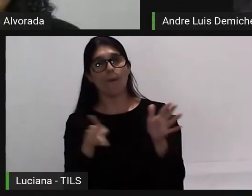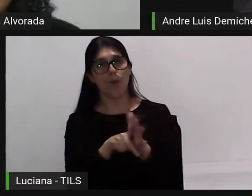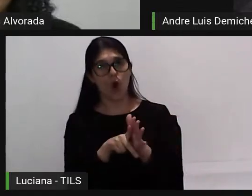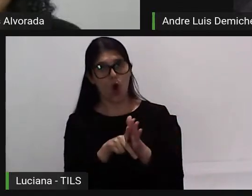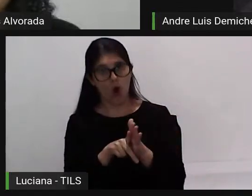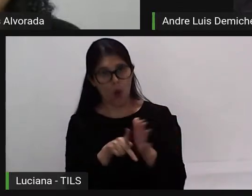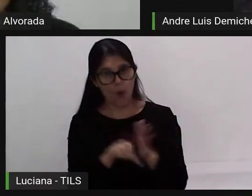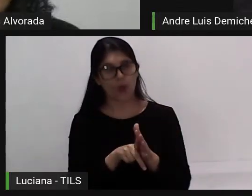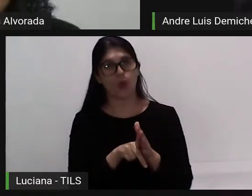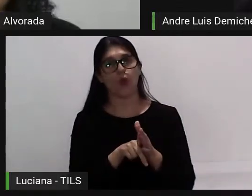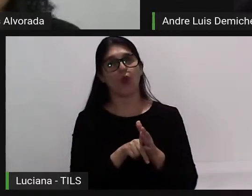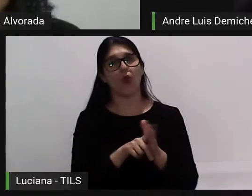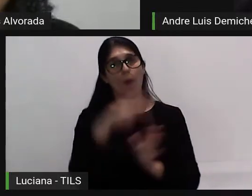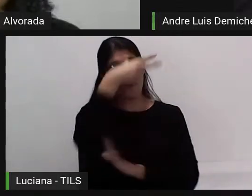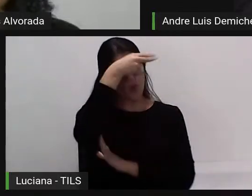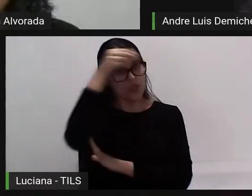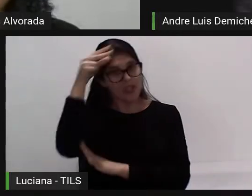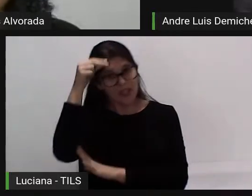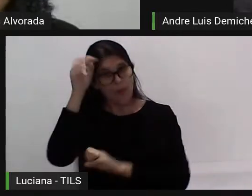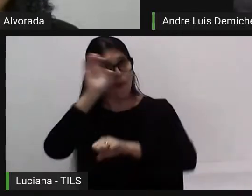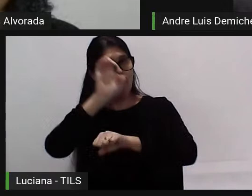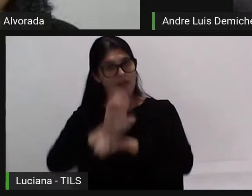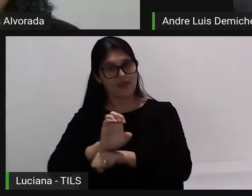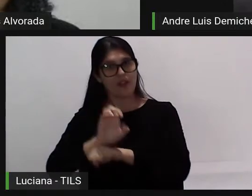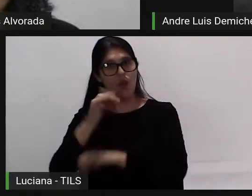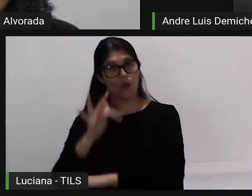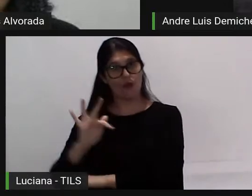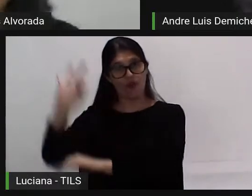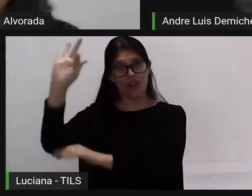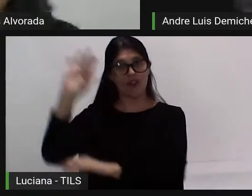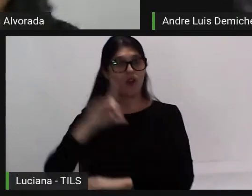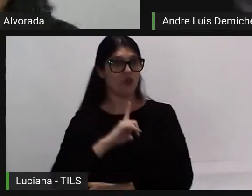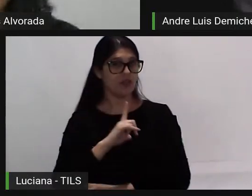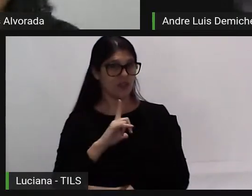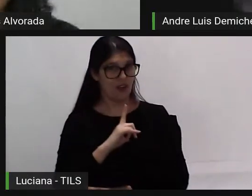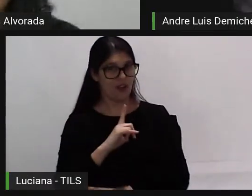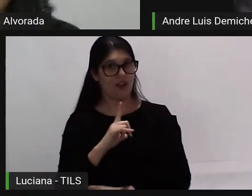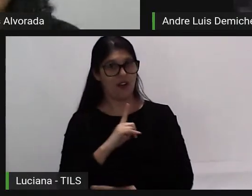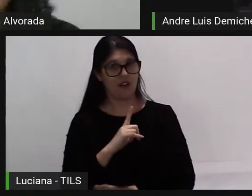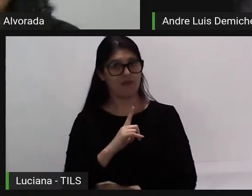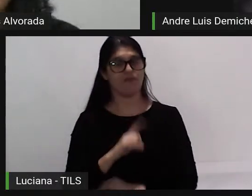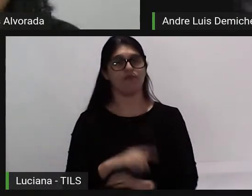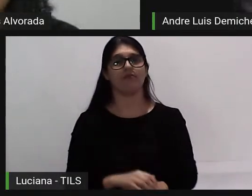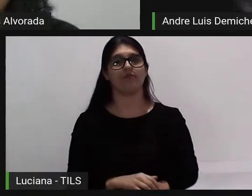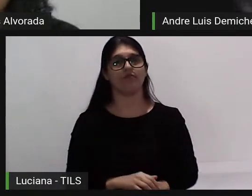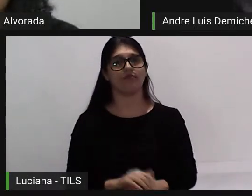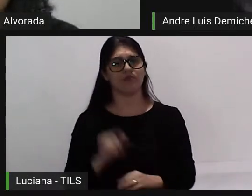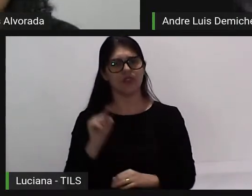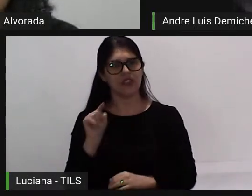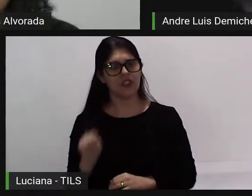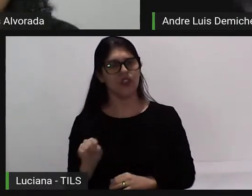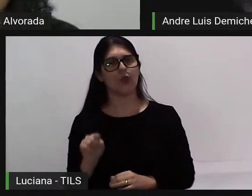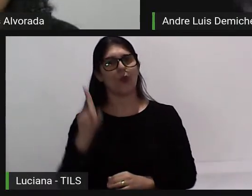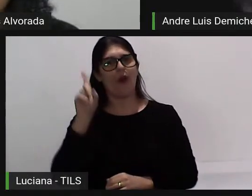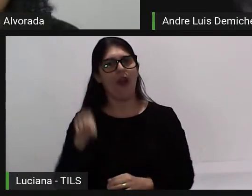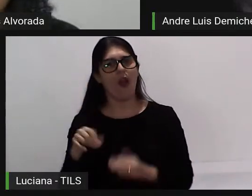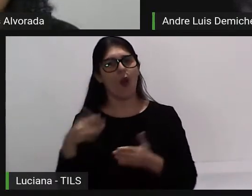e federal. Então, nós entramos nessa parte aí. E isso é um caminho, então nós não